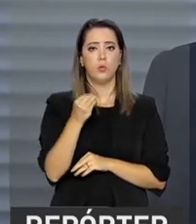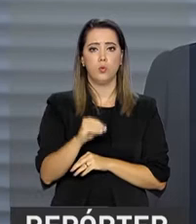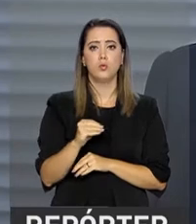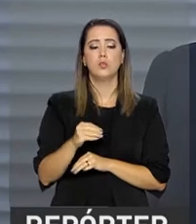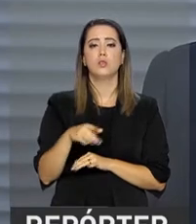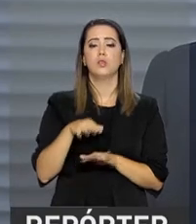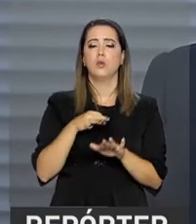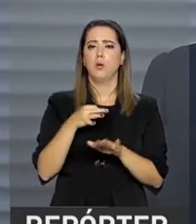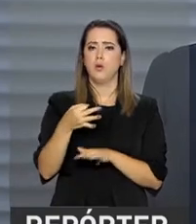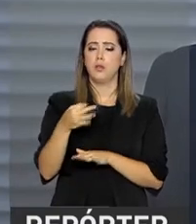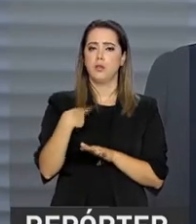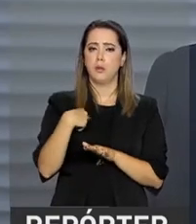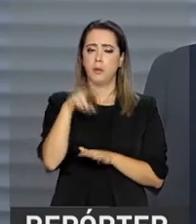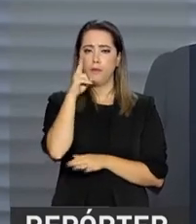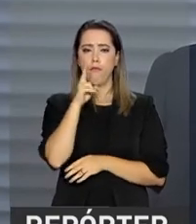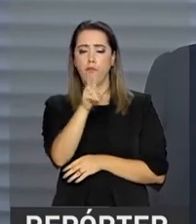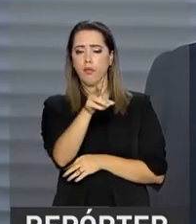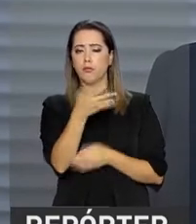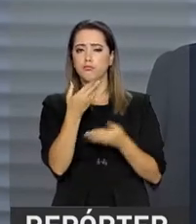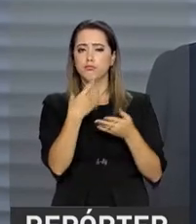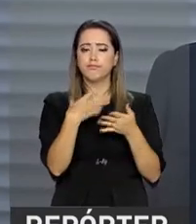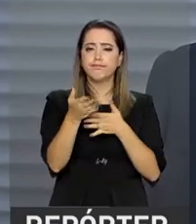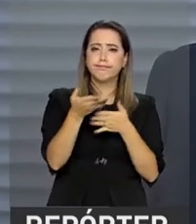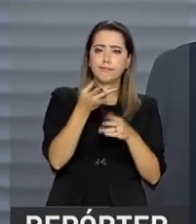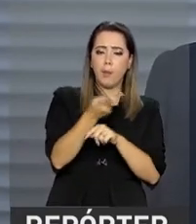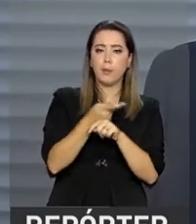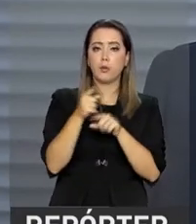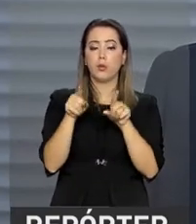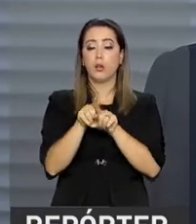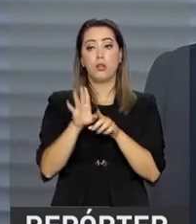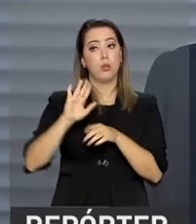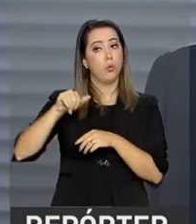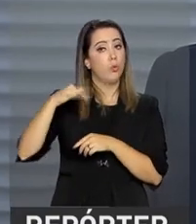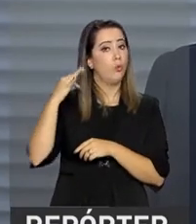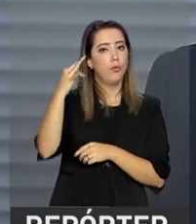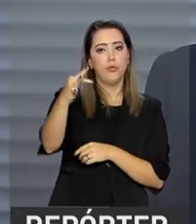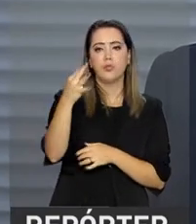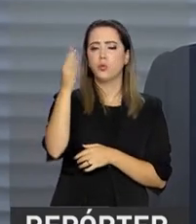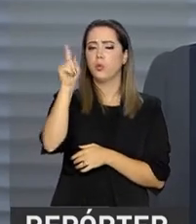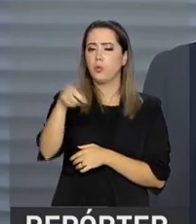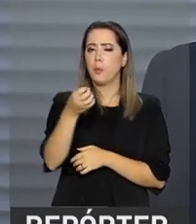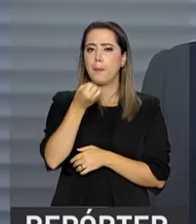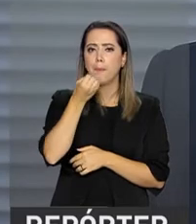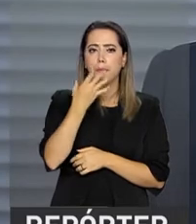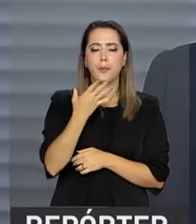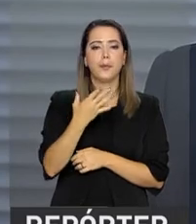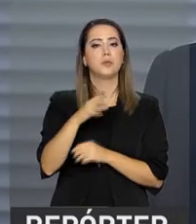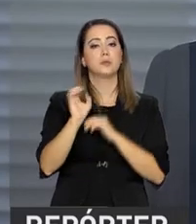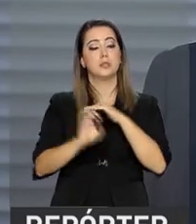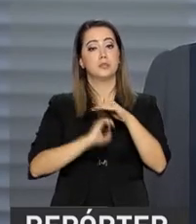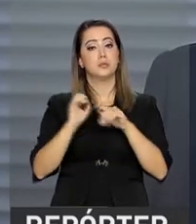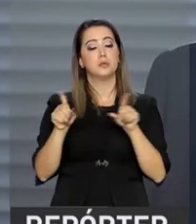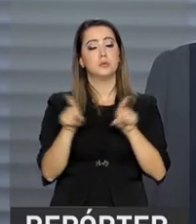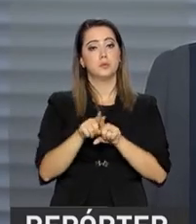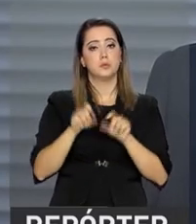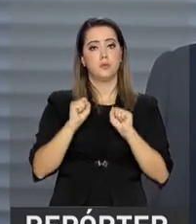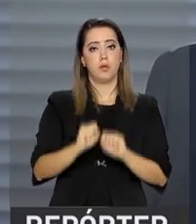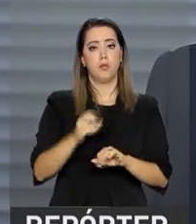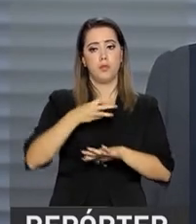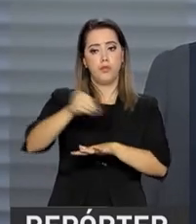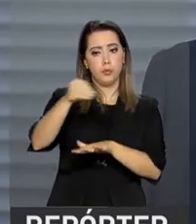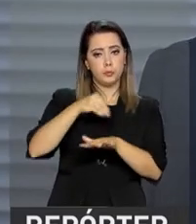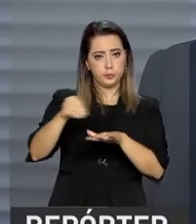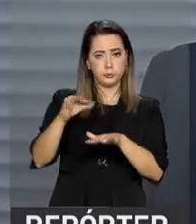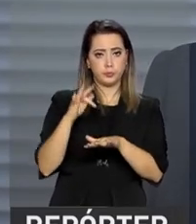consulta então não temos a mínima dúvida que a médio longo prazo vai ser um benefício muito grande para as empresas além delas poderem utilizar essas informações